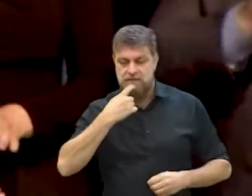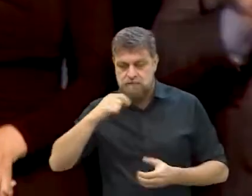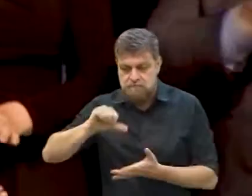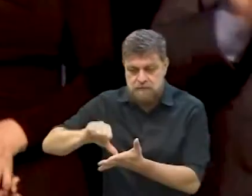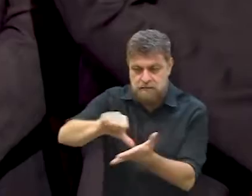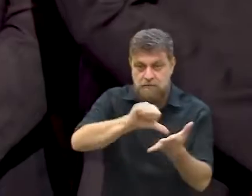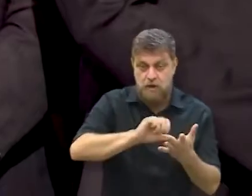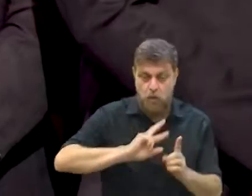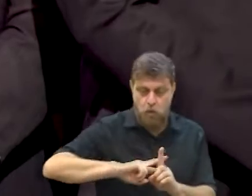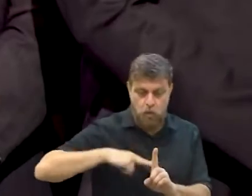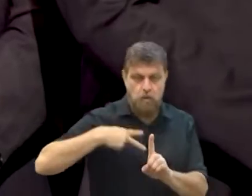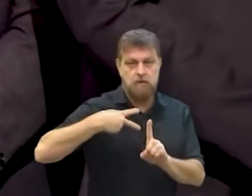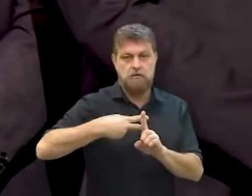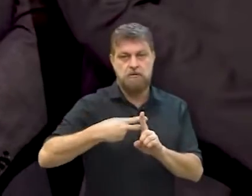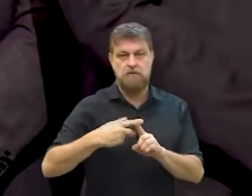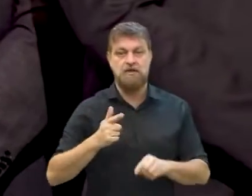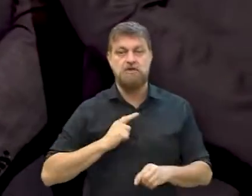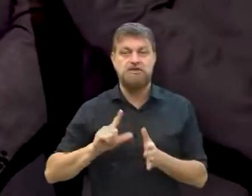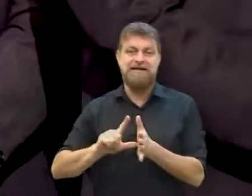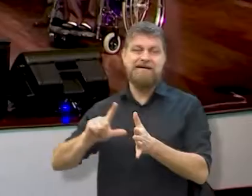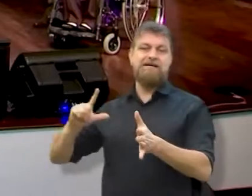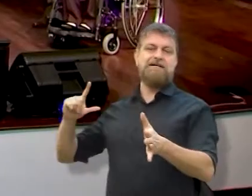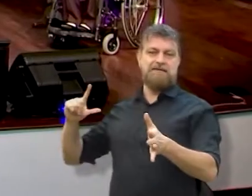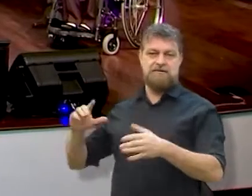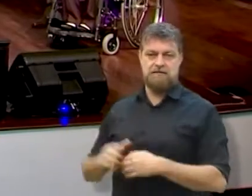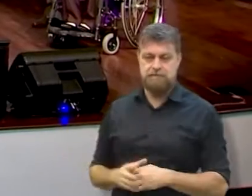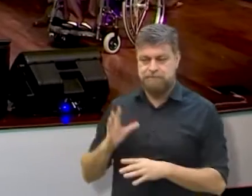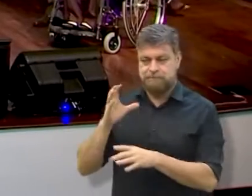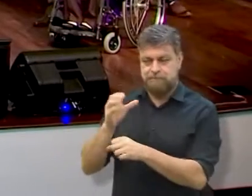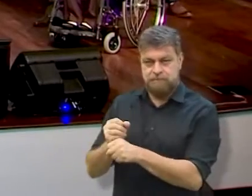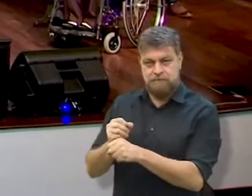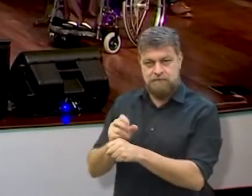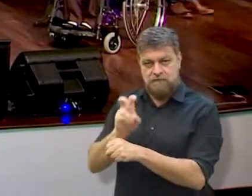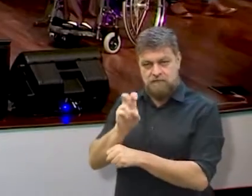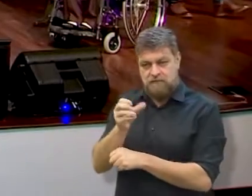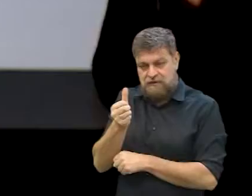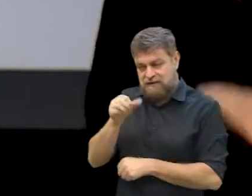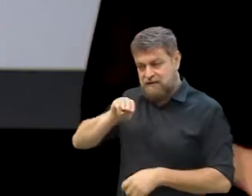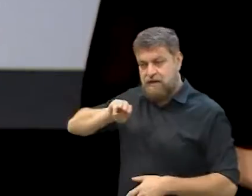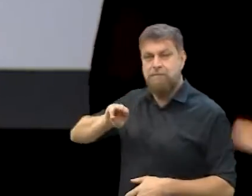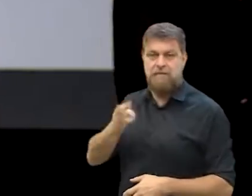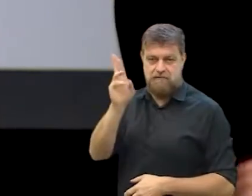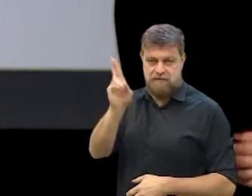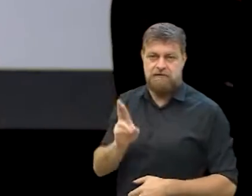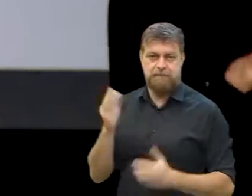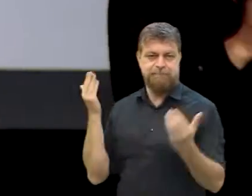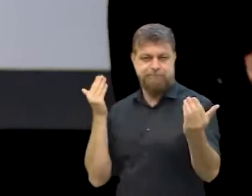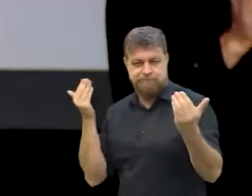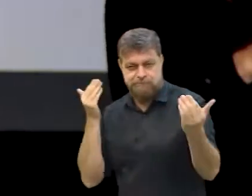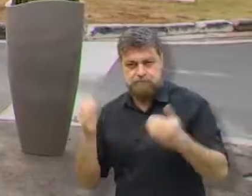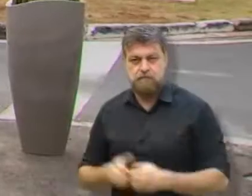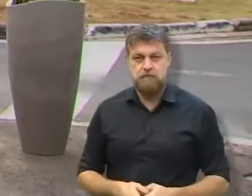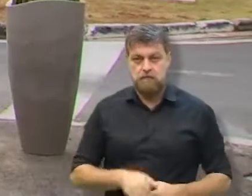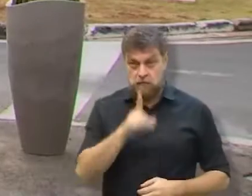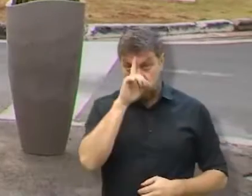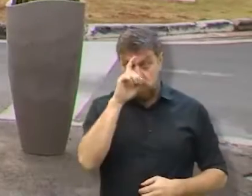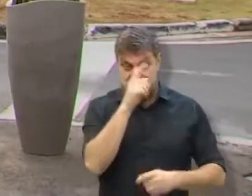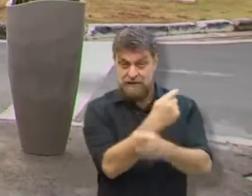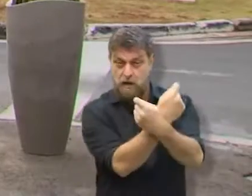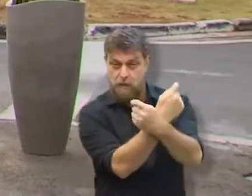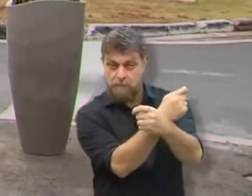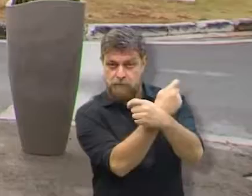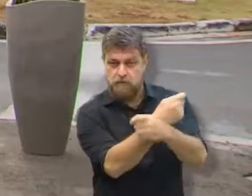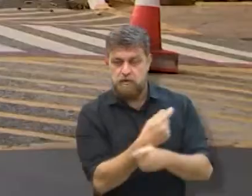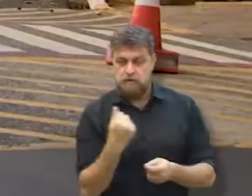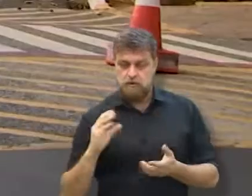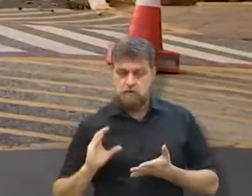de Campinas, quase o dobro do que era destinado antes, no valor de 56 milhões de reais. Só para o